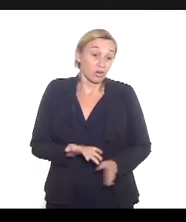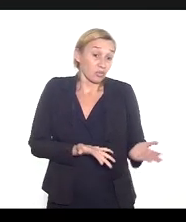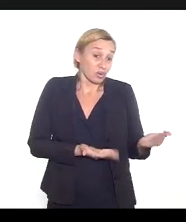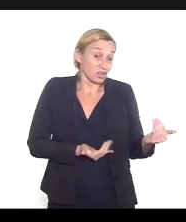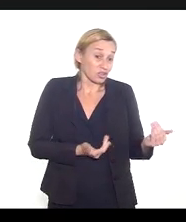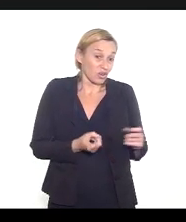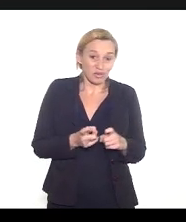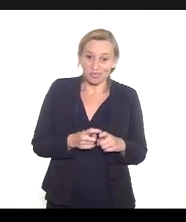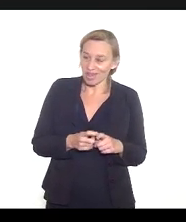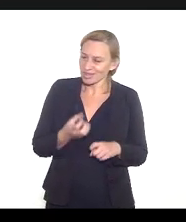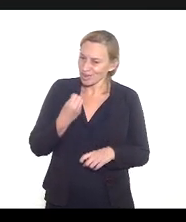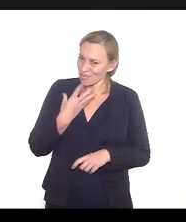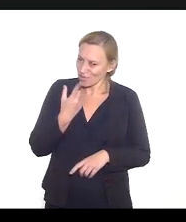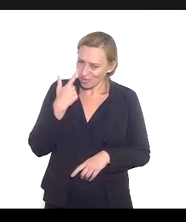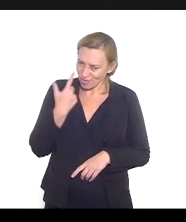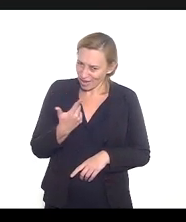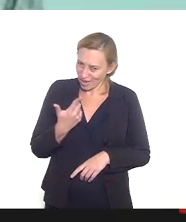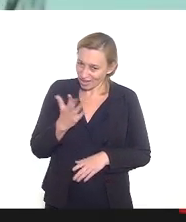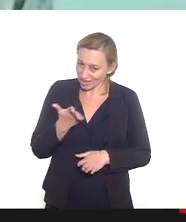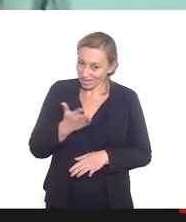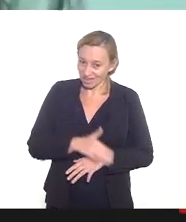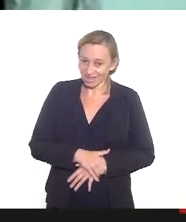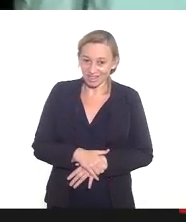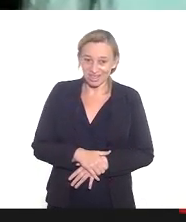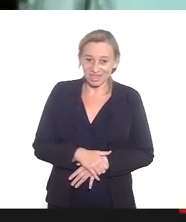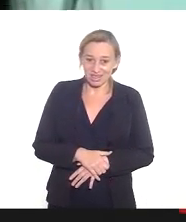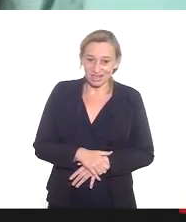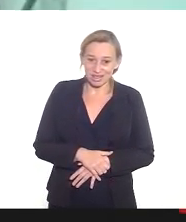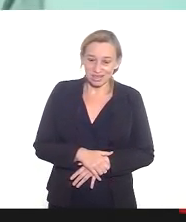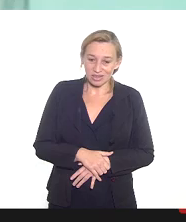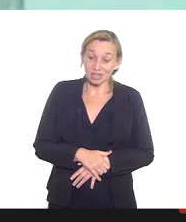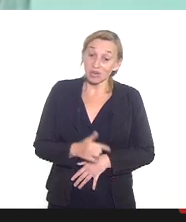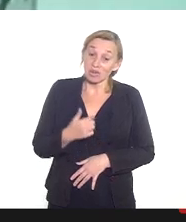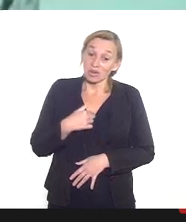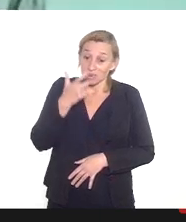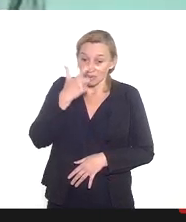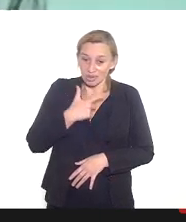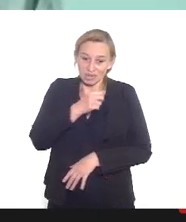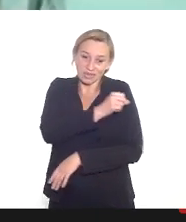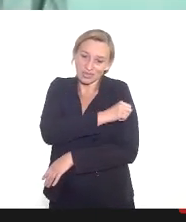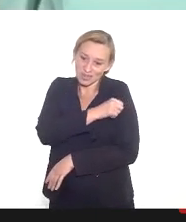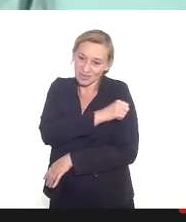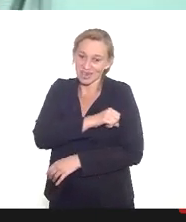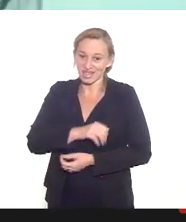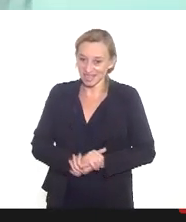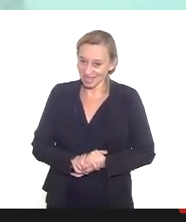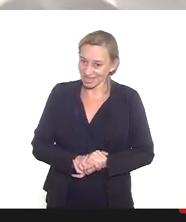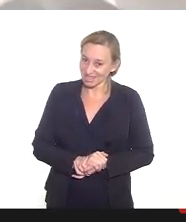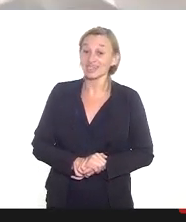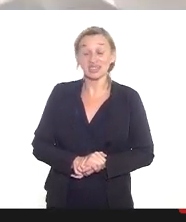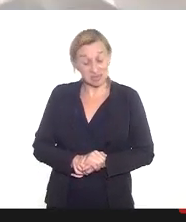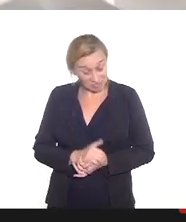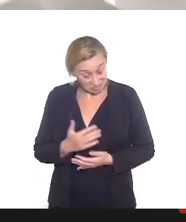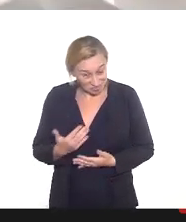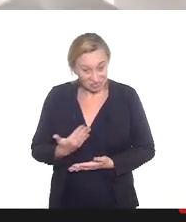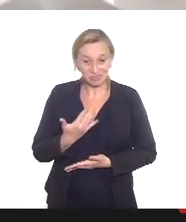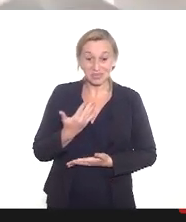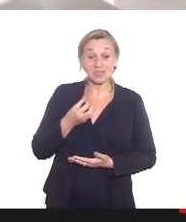jovem médica é bom ver lá já na verdade eu sou enfermeira então